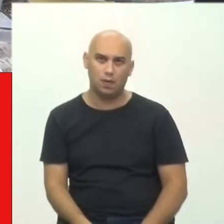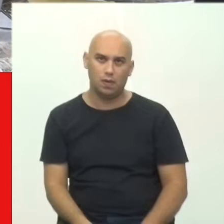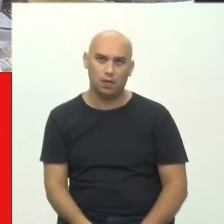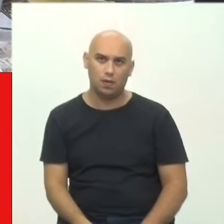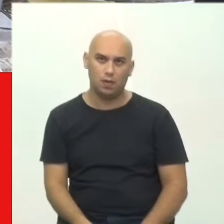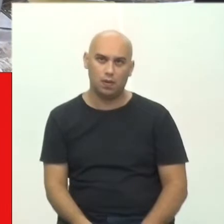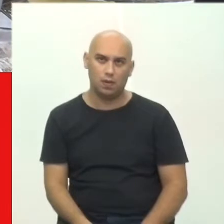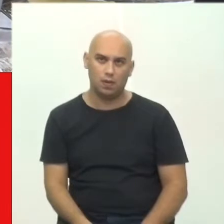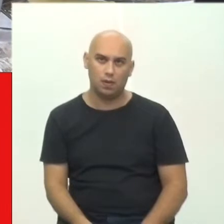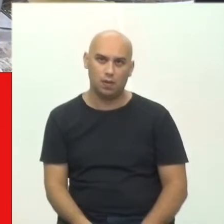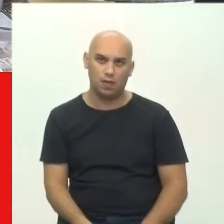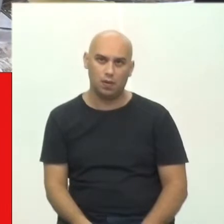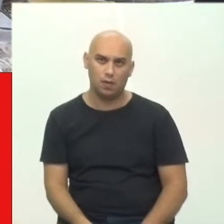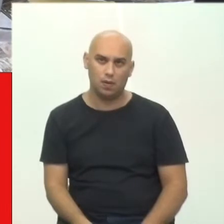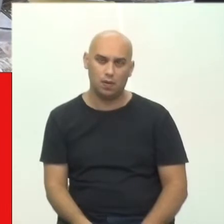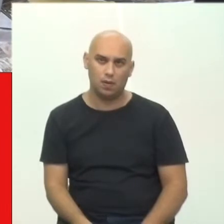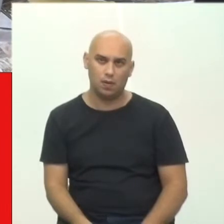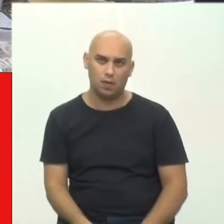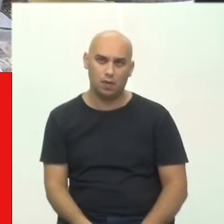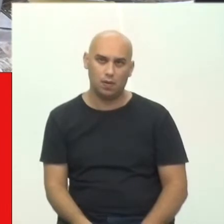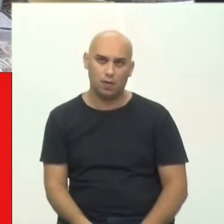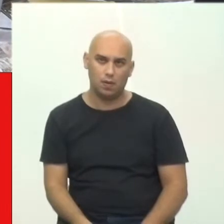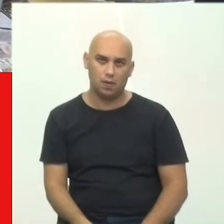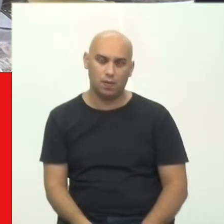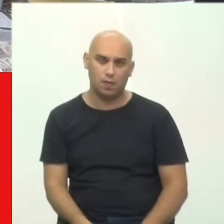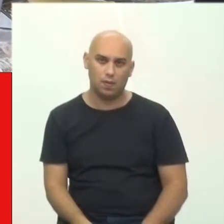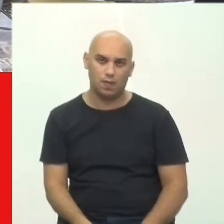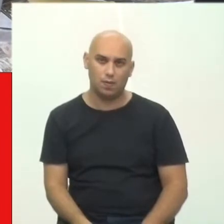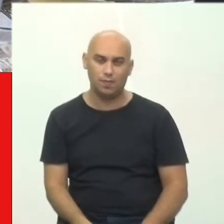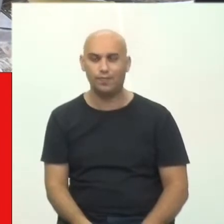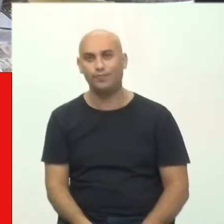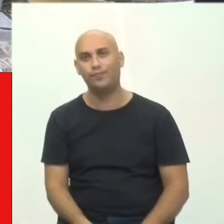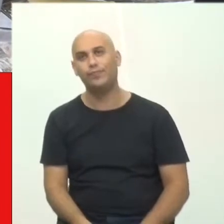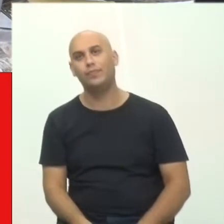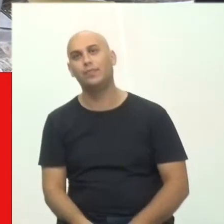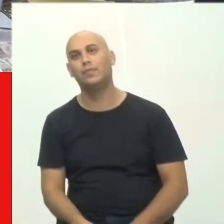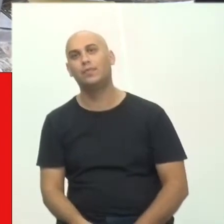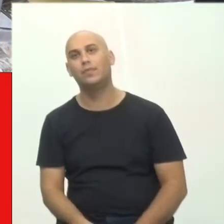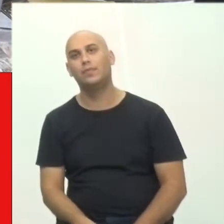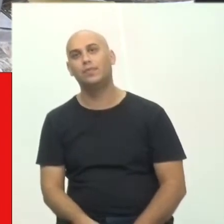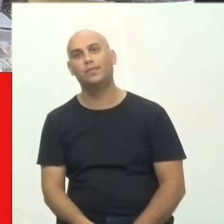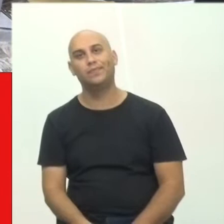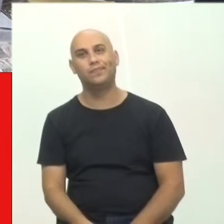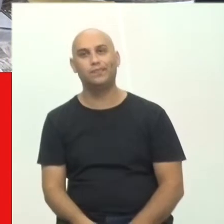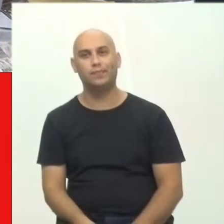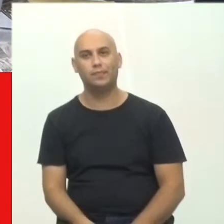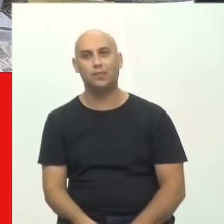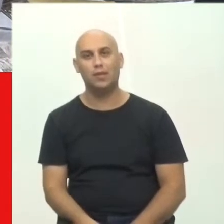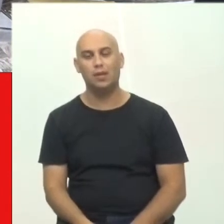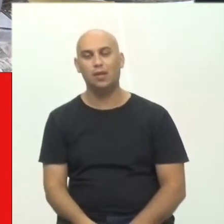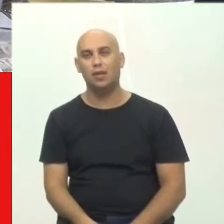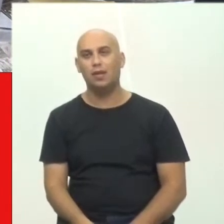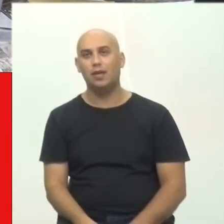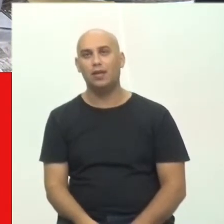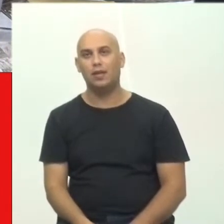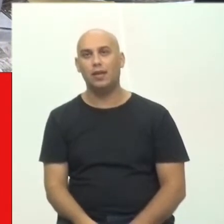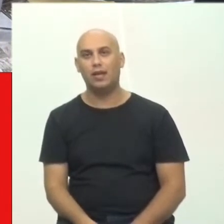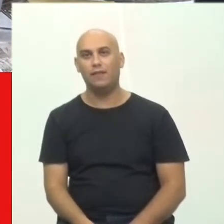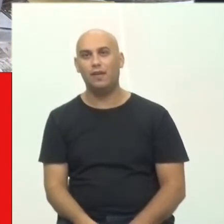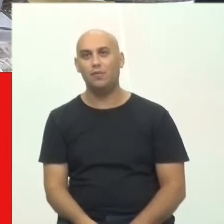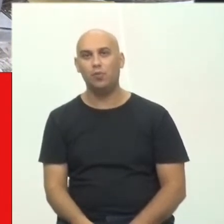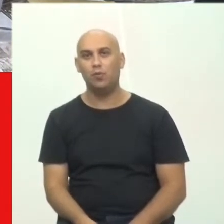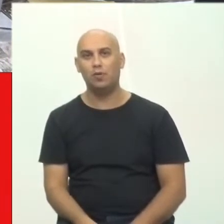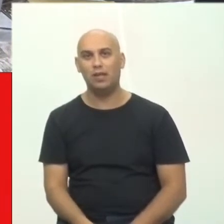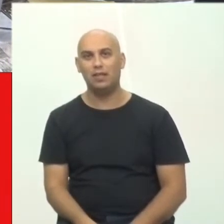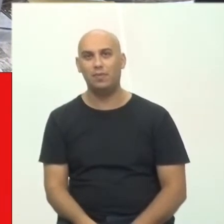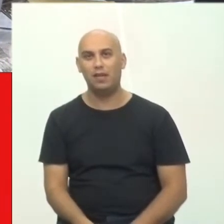Oi? Oi. Não. Não deu. Tudo para cima. Até o final. Isso. Já tá? Foi? Foi.